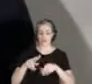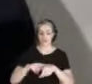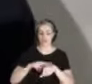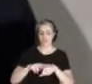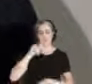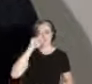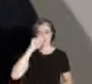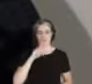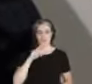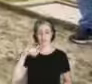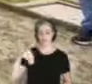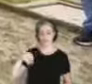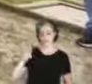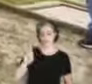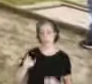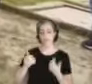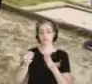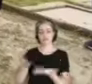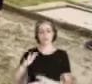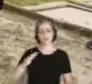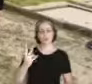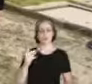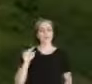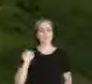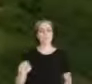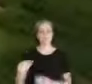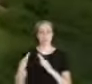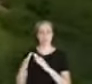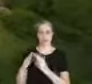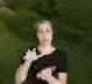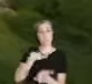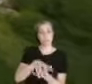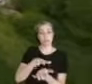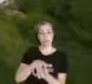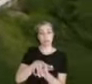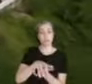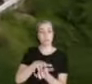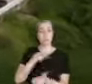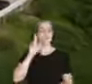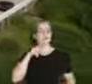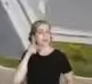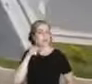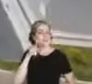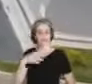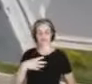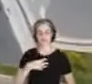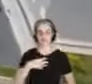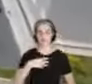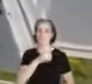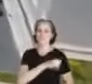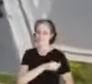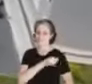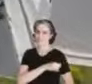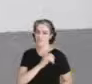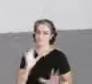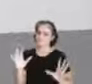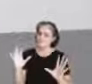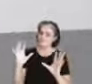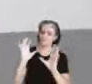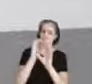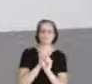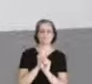Casa Verde e Amarela. O MDR entregou cerca de 2 mil moradias em Pernambuco, Paraíba, Bahia e Rio de Janeiro. Ao